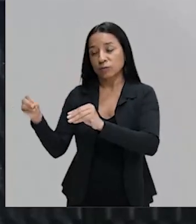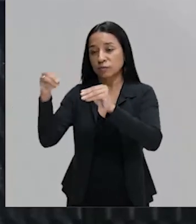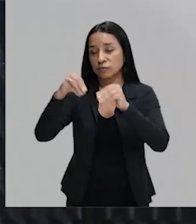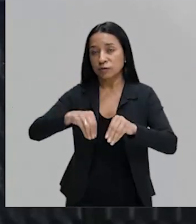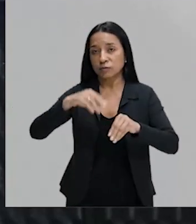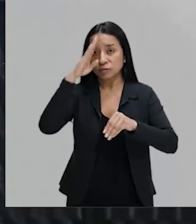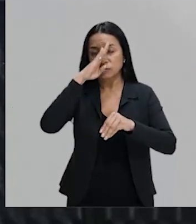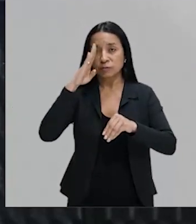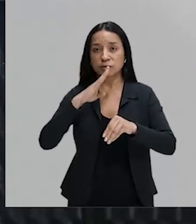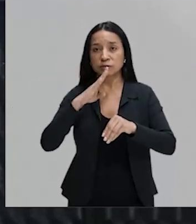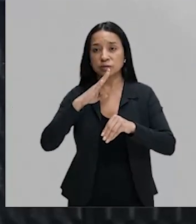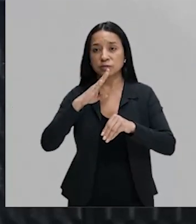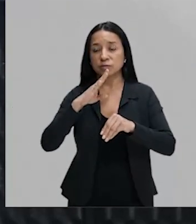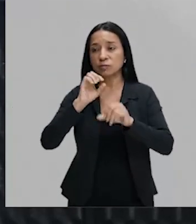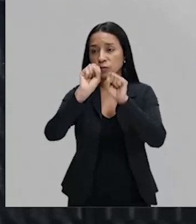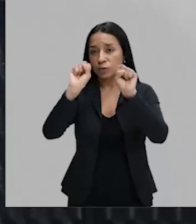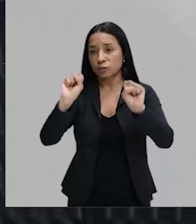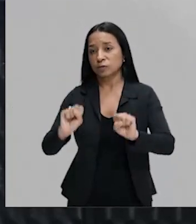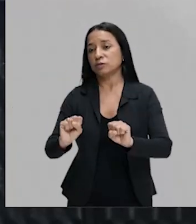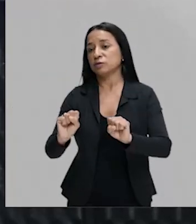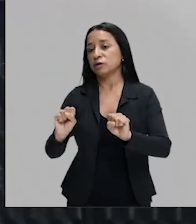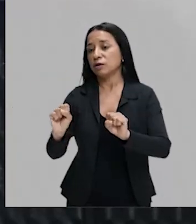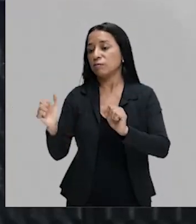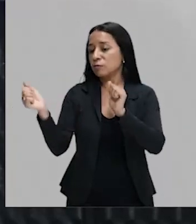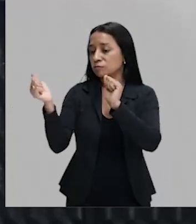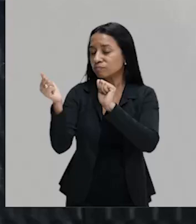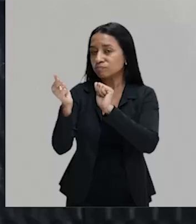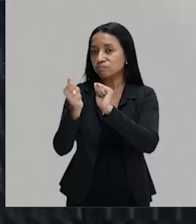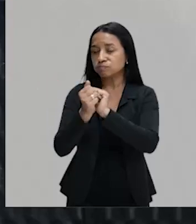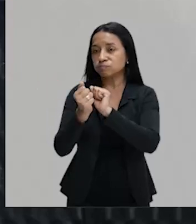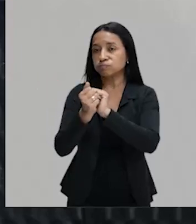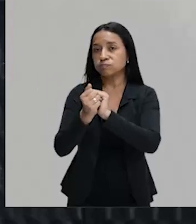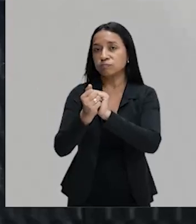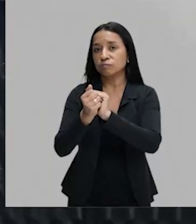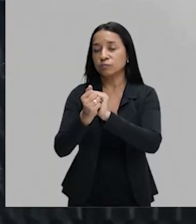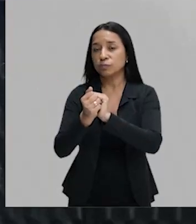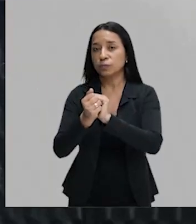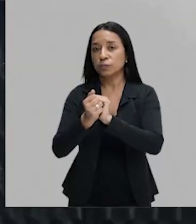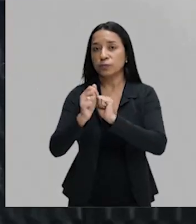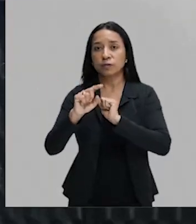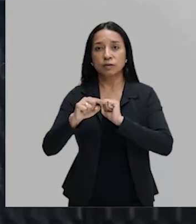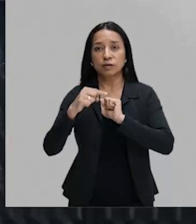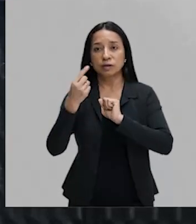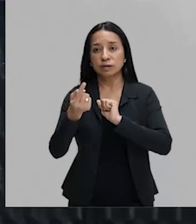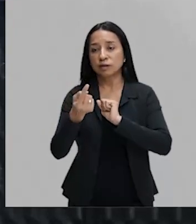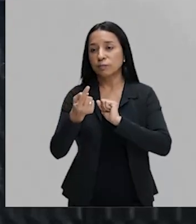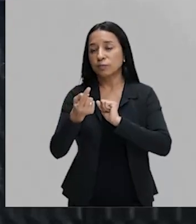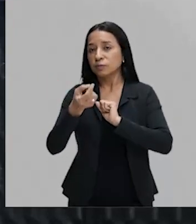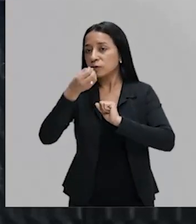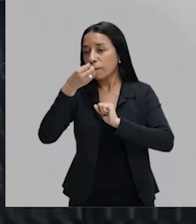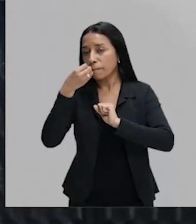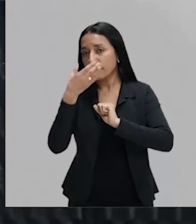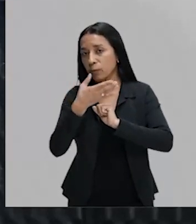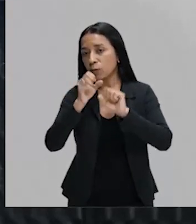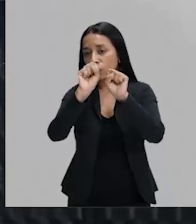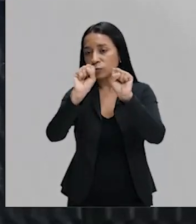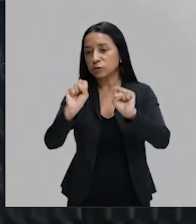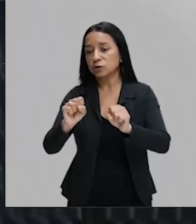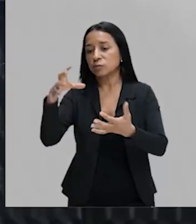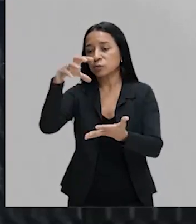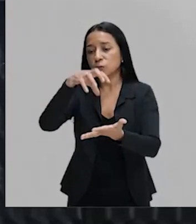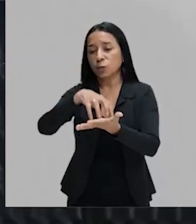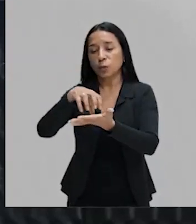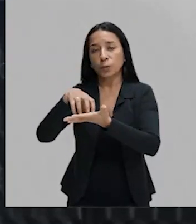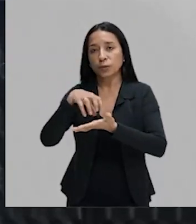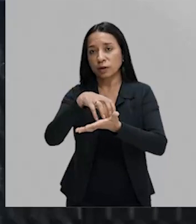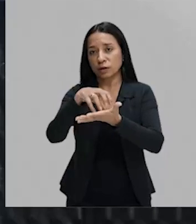de parceria. Mas, mais tarde, eles vão se beneficiar do sistema de colonato, que é um sistema